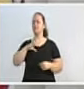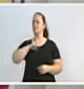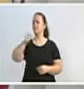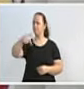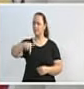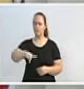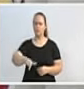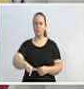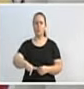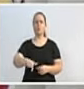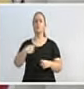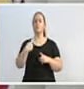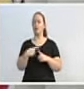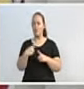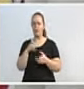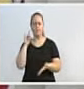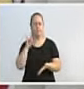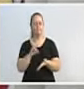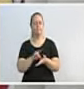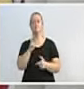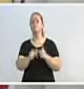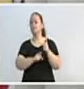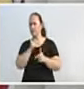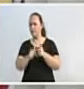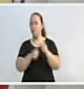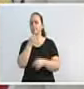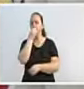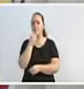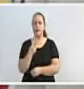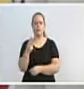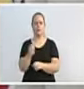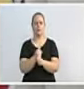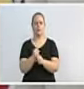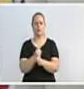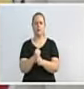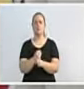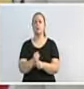por tudo que fez durante esses 3 anos e meio. Seria isso, senhor presidente, senhores vereadores.